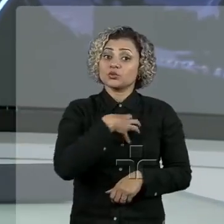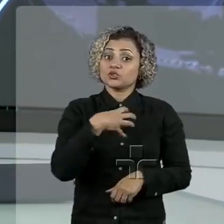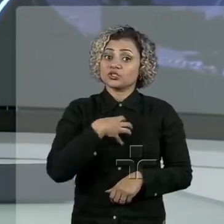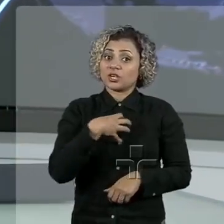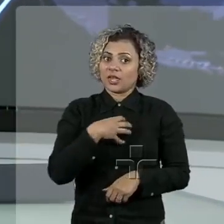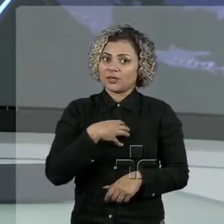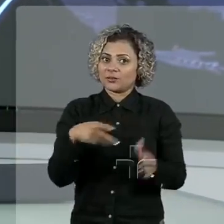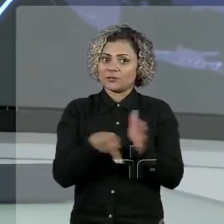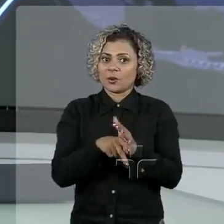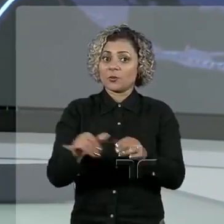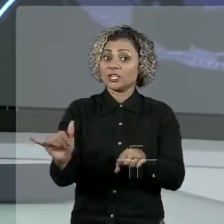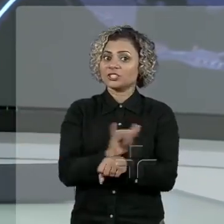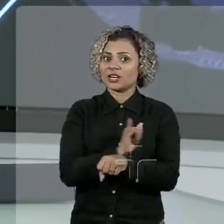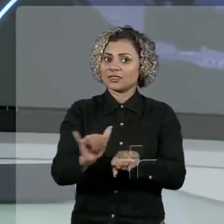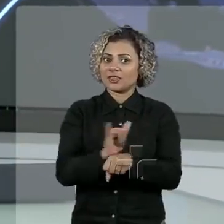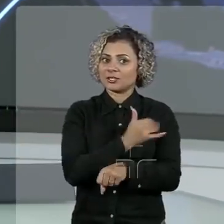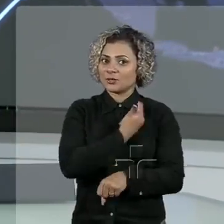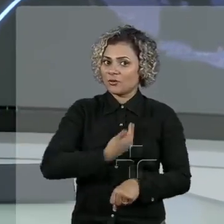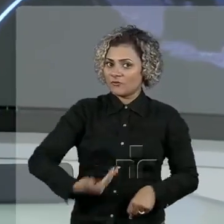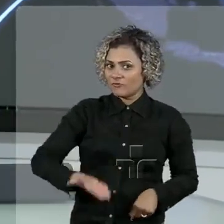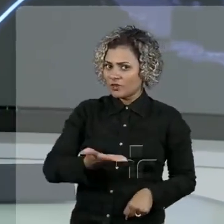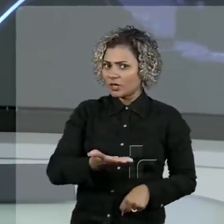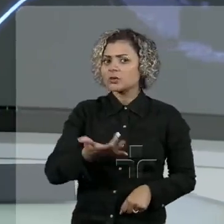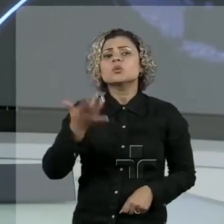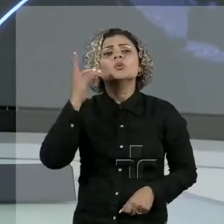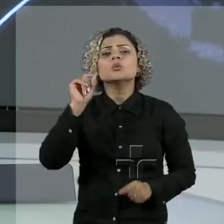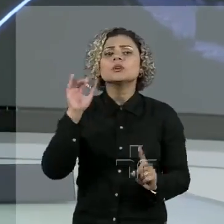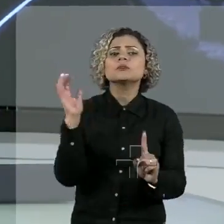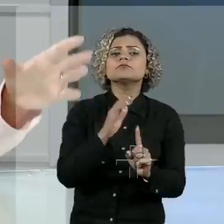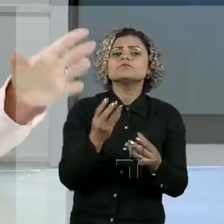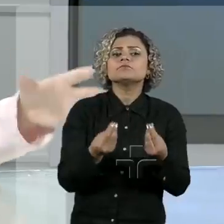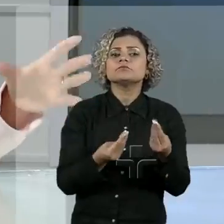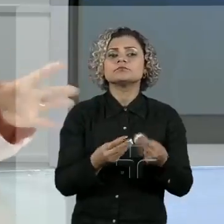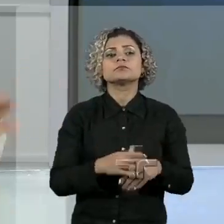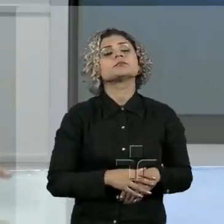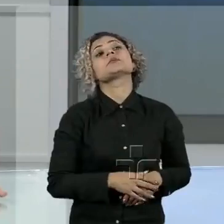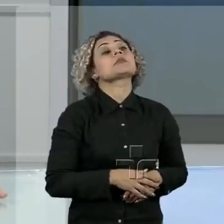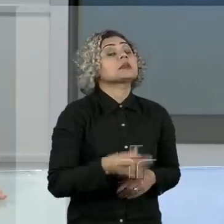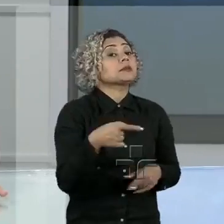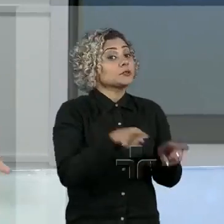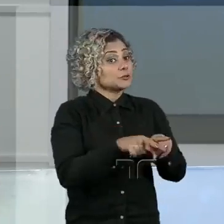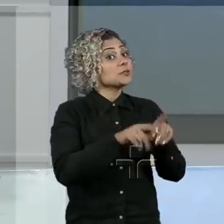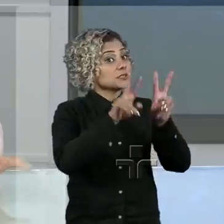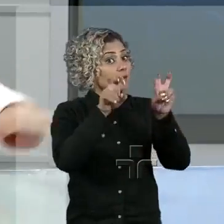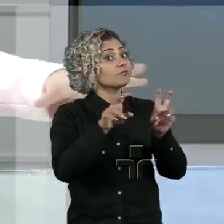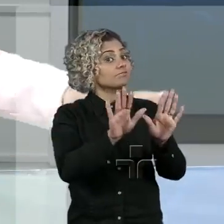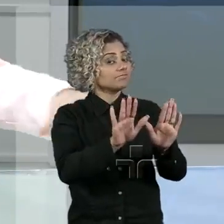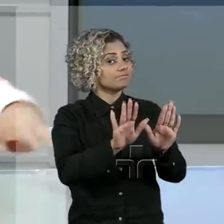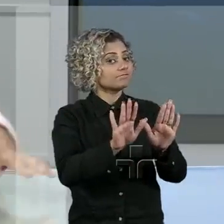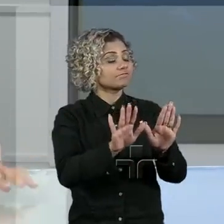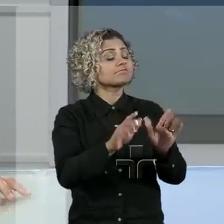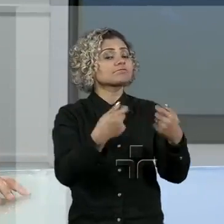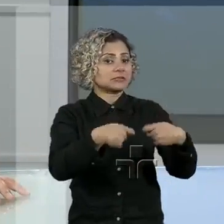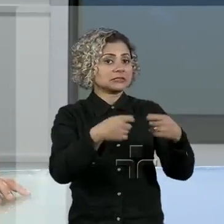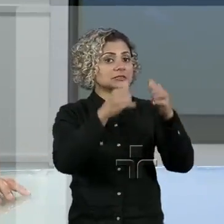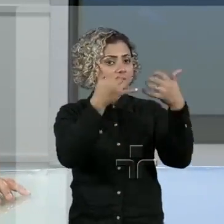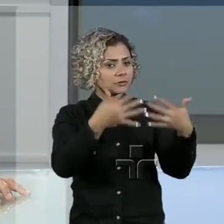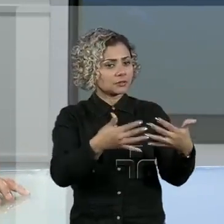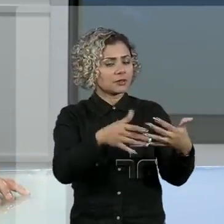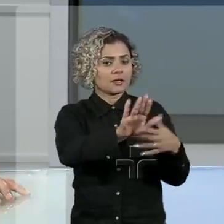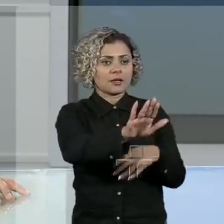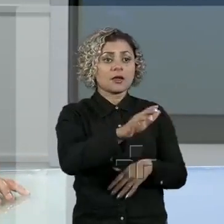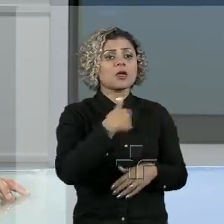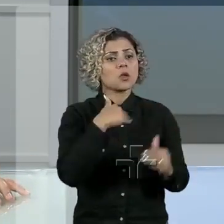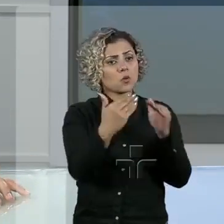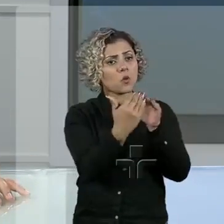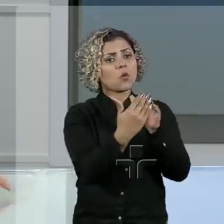alguns chamam de estratégia do governo, o que acrescentar, Janaína? Então, mas uma coisa que a gente precisa falar. Eu concordo com você na questão